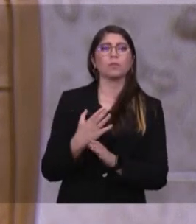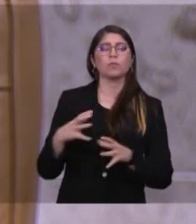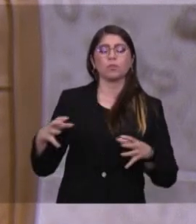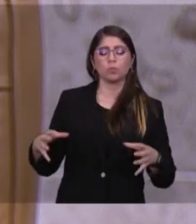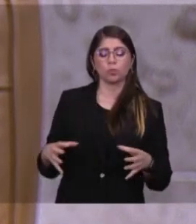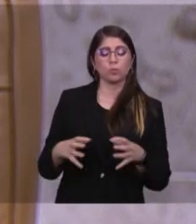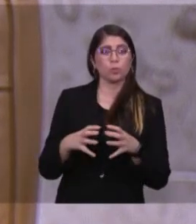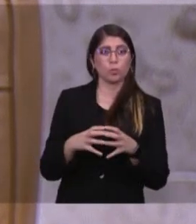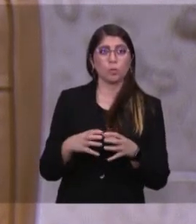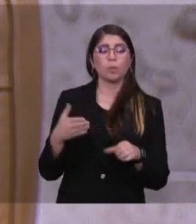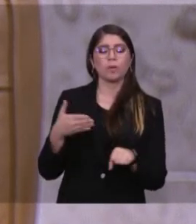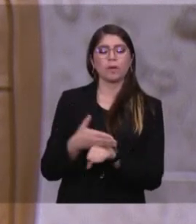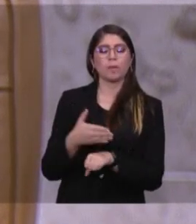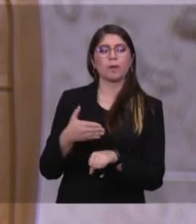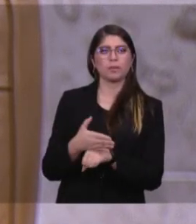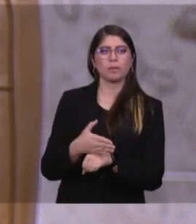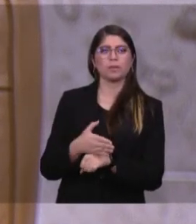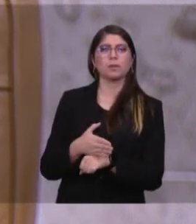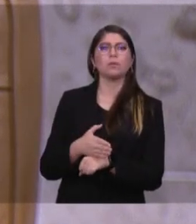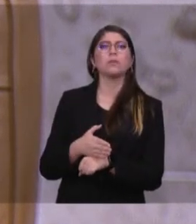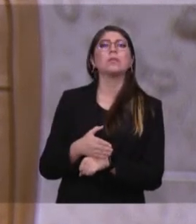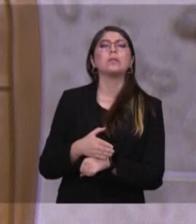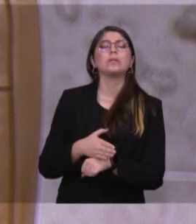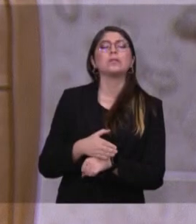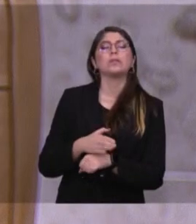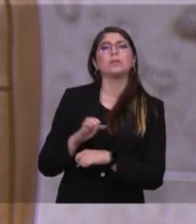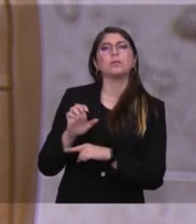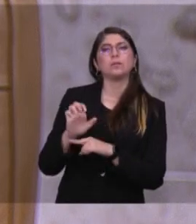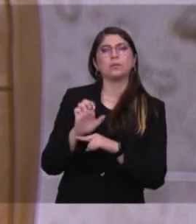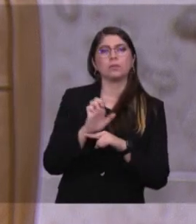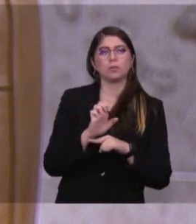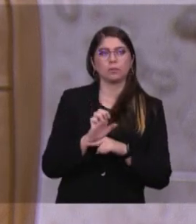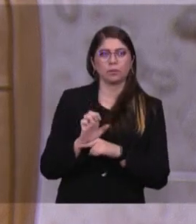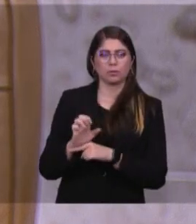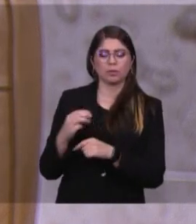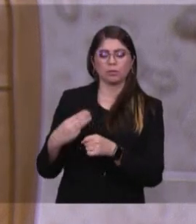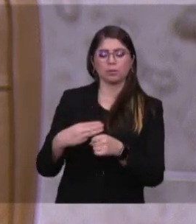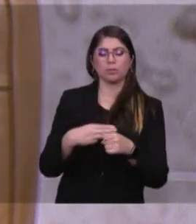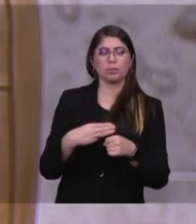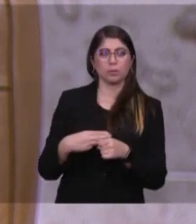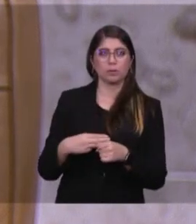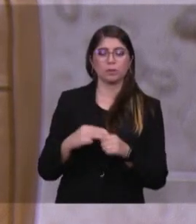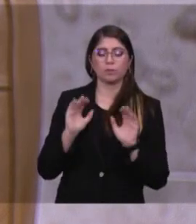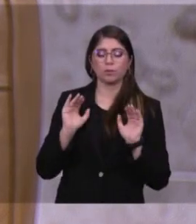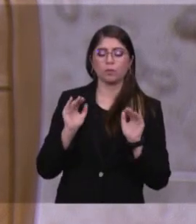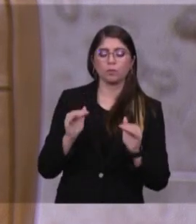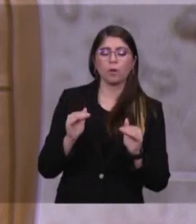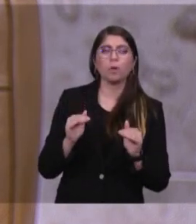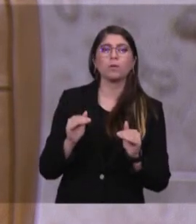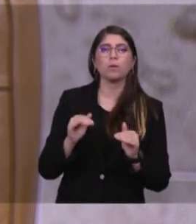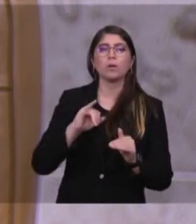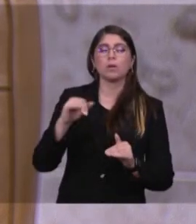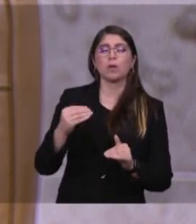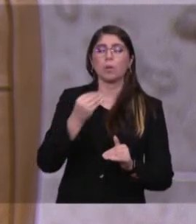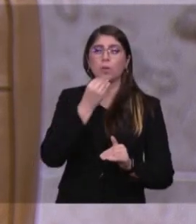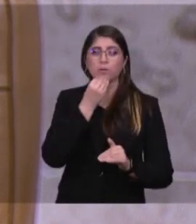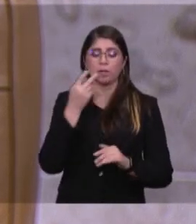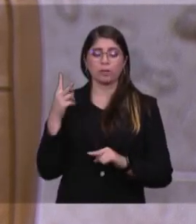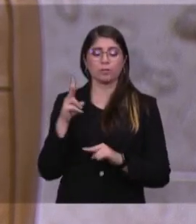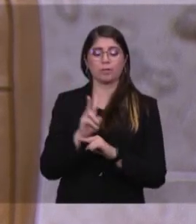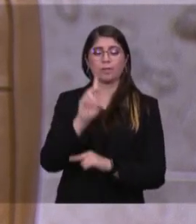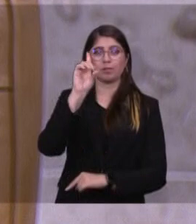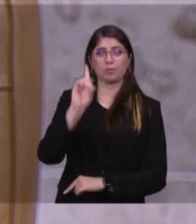com a participação de estados e municípios voltada à igualdade de oportunidades, à defesa de direitos e ao